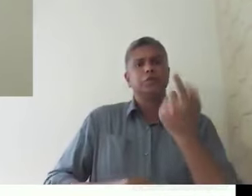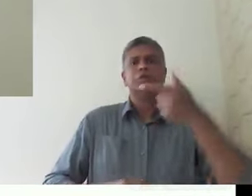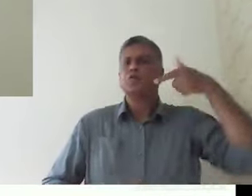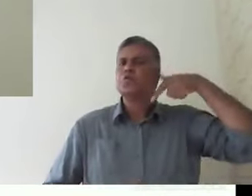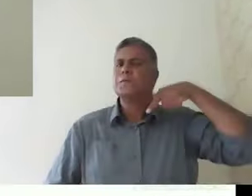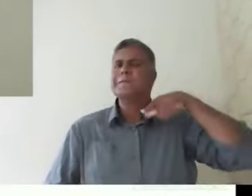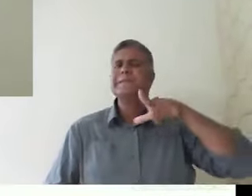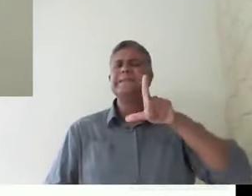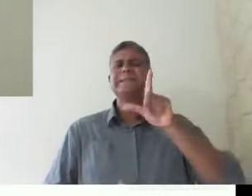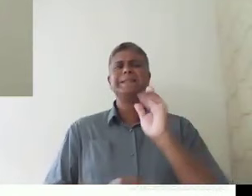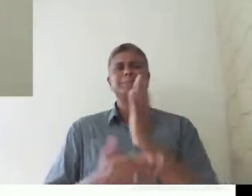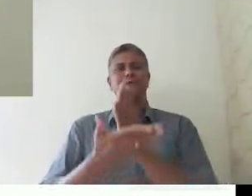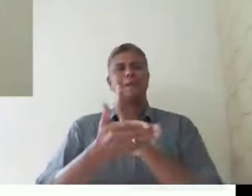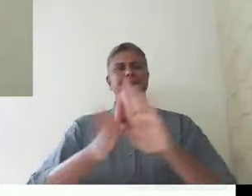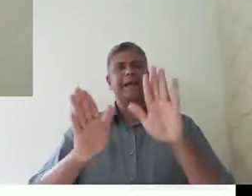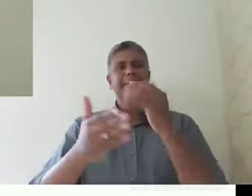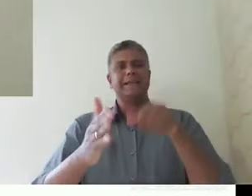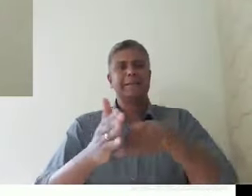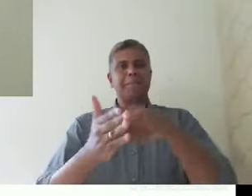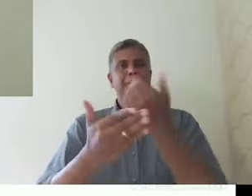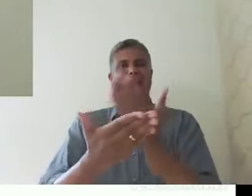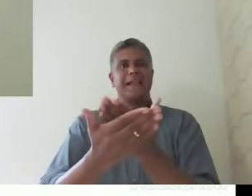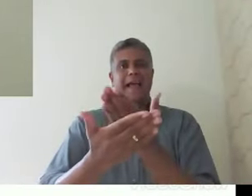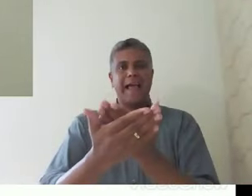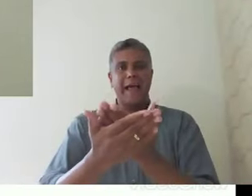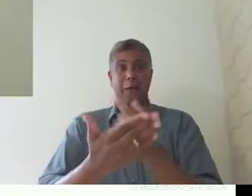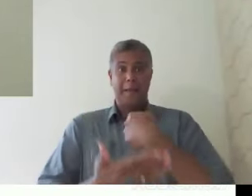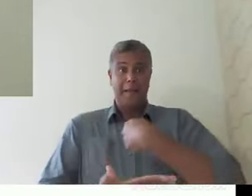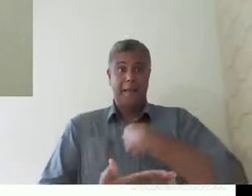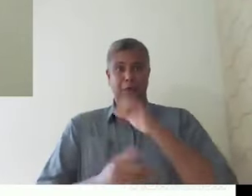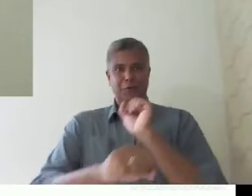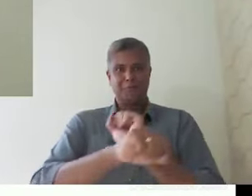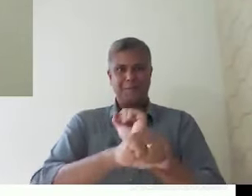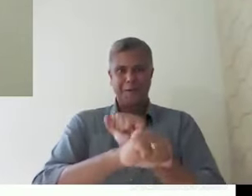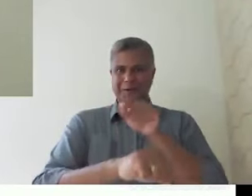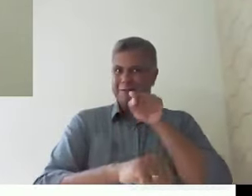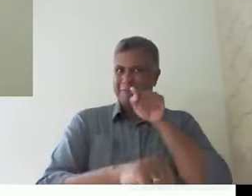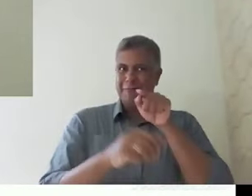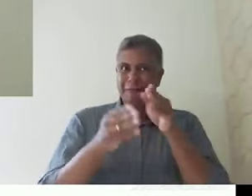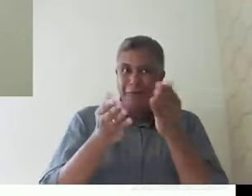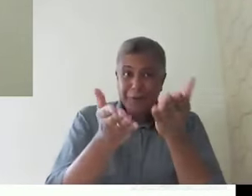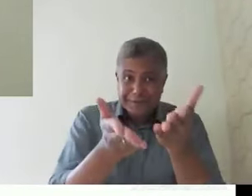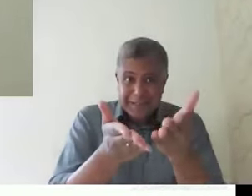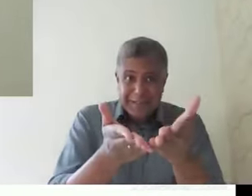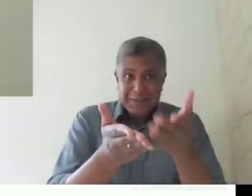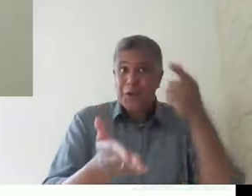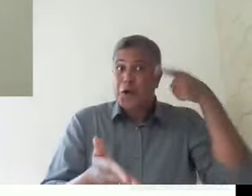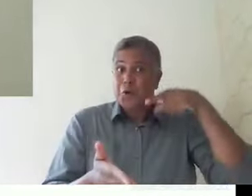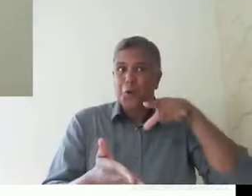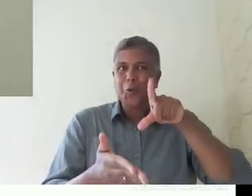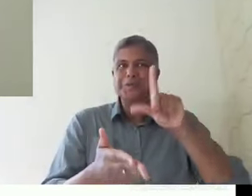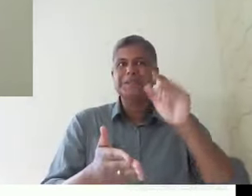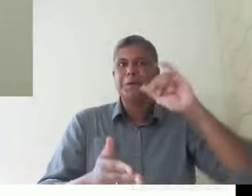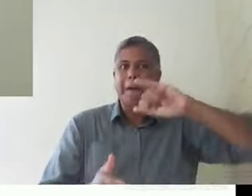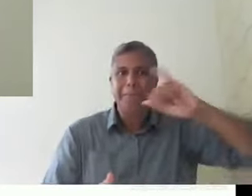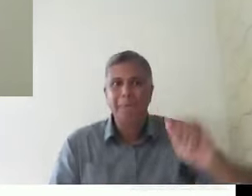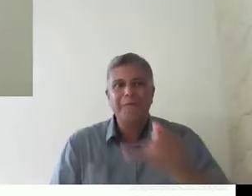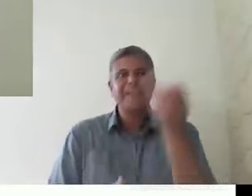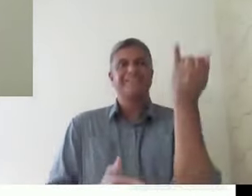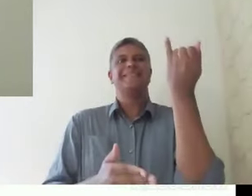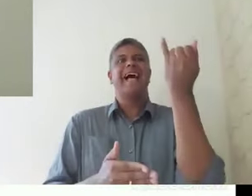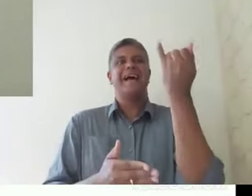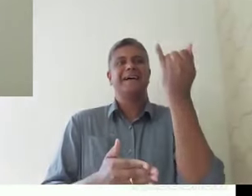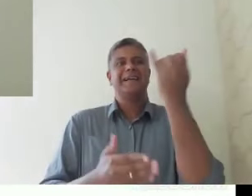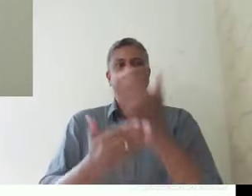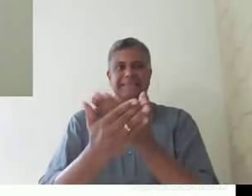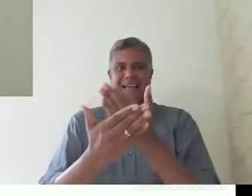Assim, a gente consegue encerrar essa nossa primeira aula. Eu espero que vocês consigam